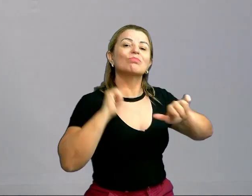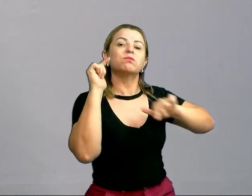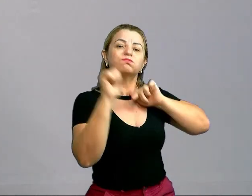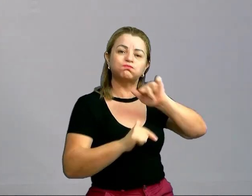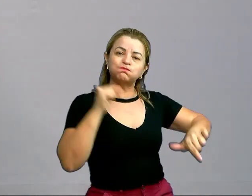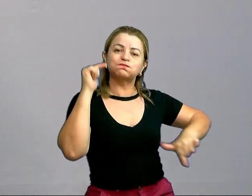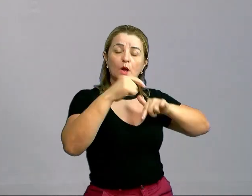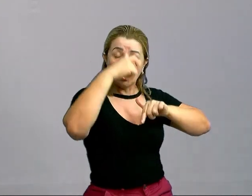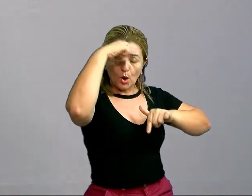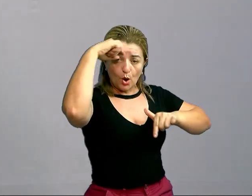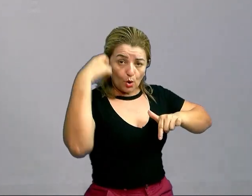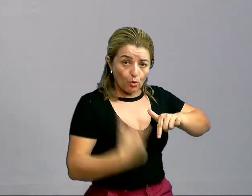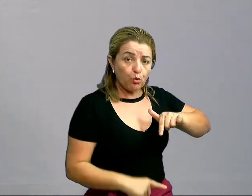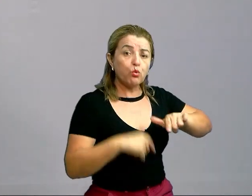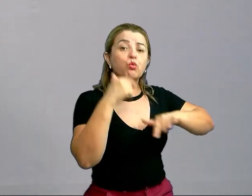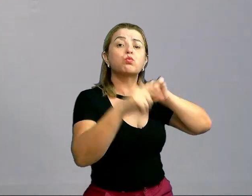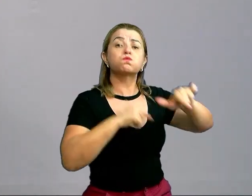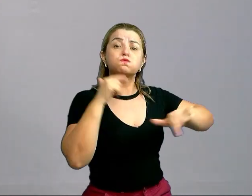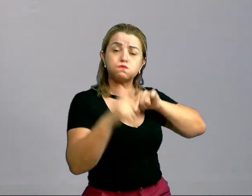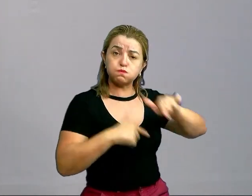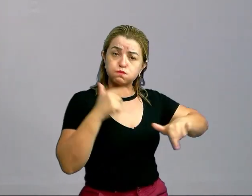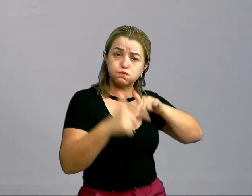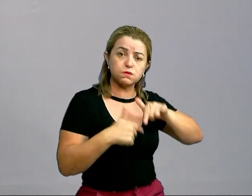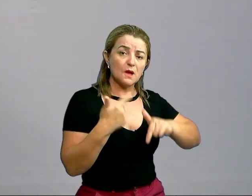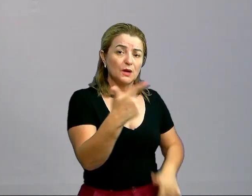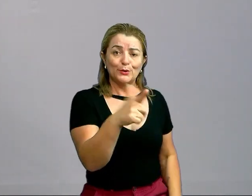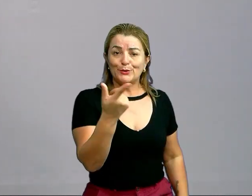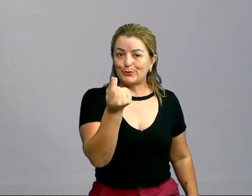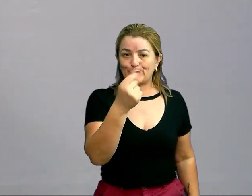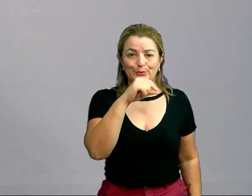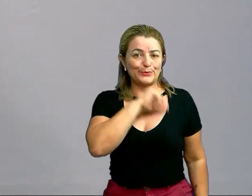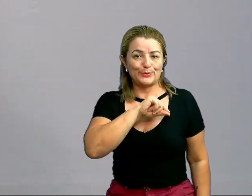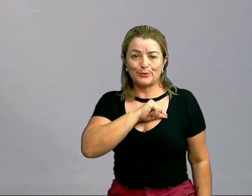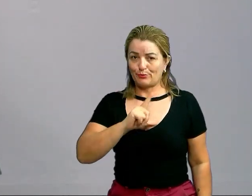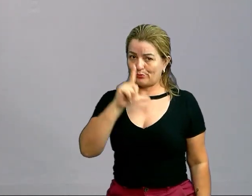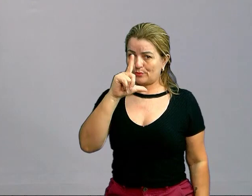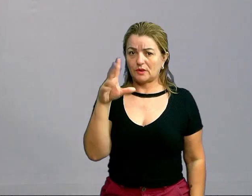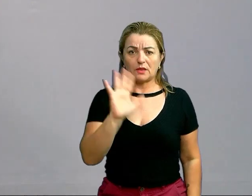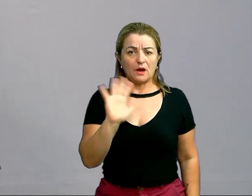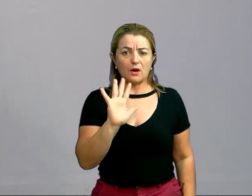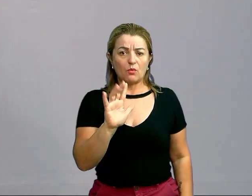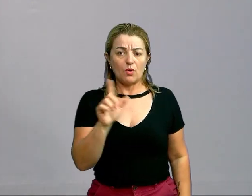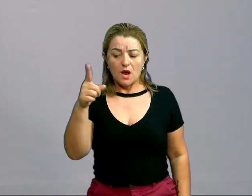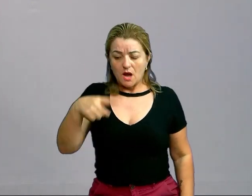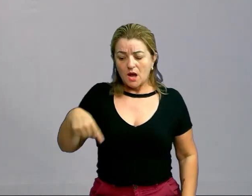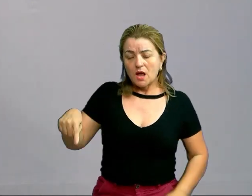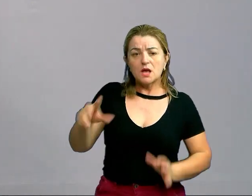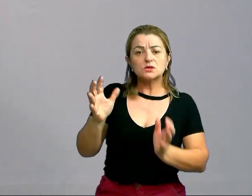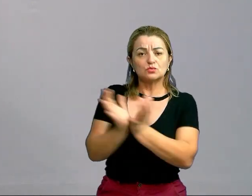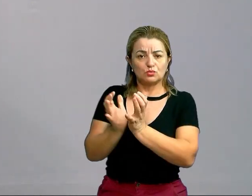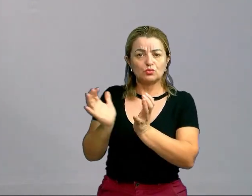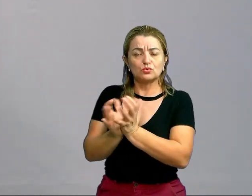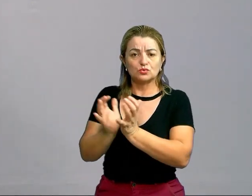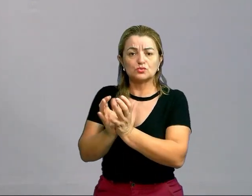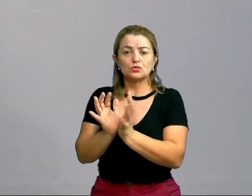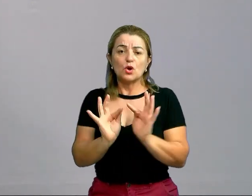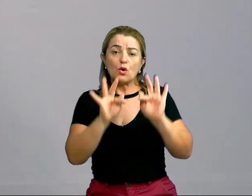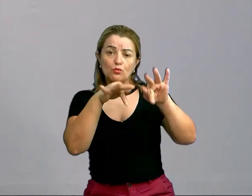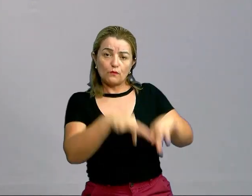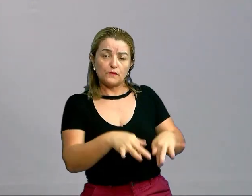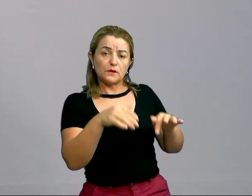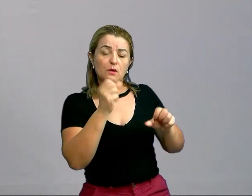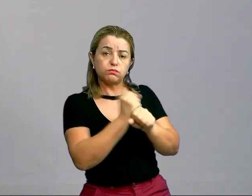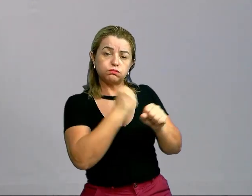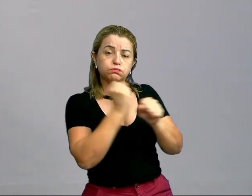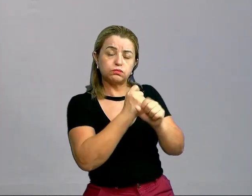de obra barata, eles não ganhavam tão bem, né? E muitos desses candangos, com o final da construção de